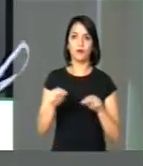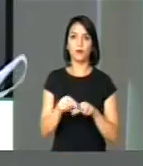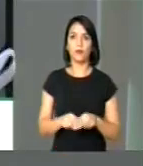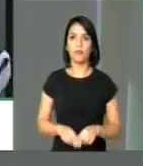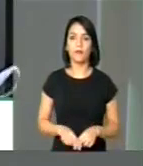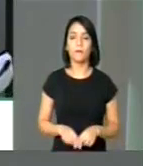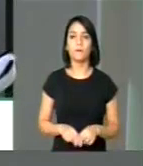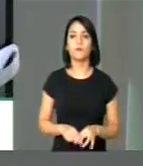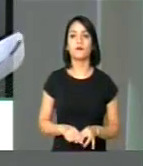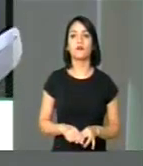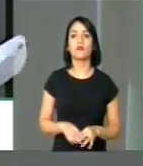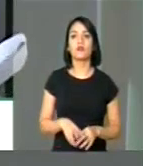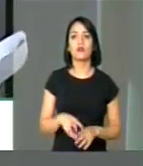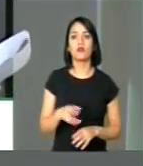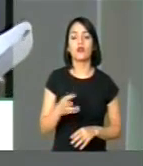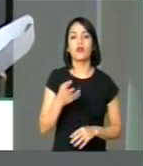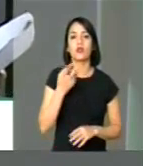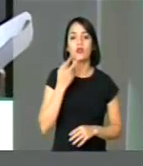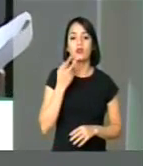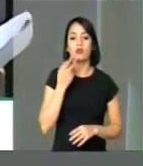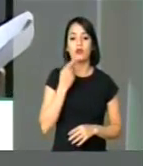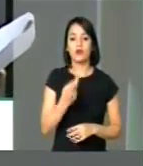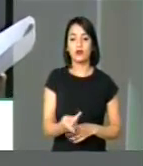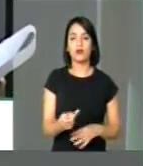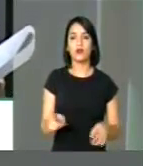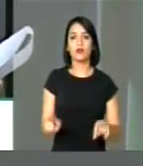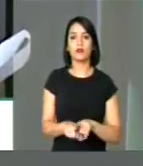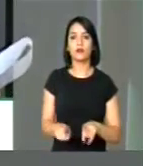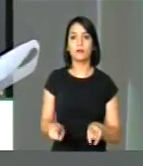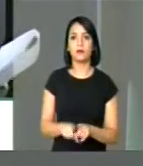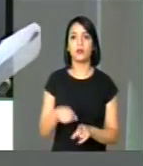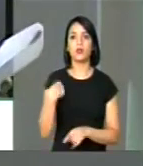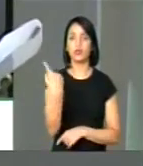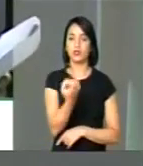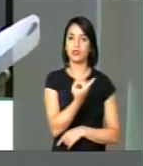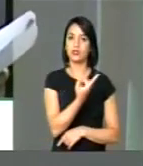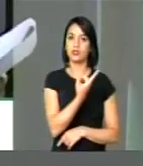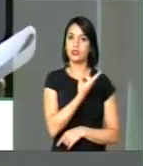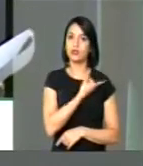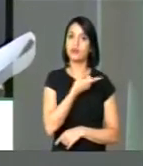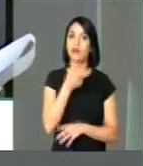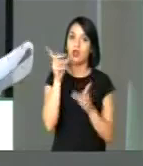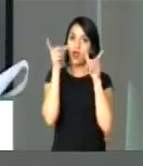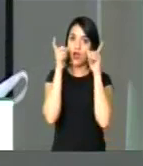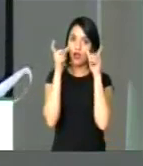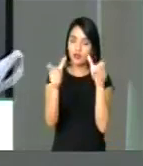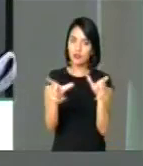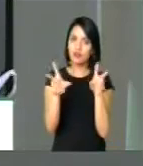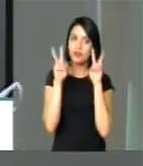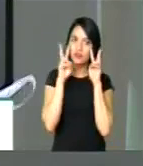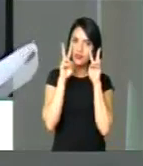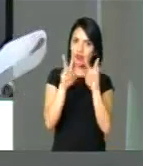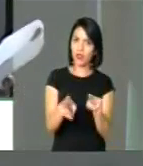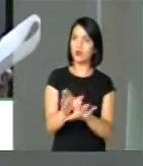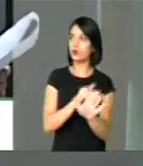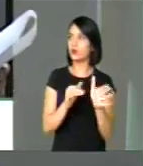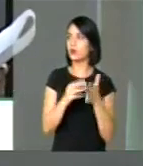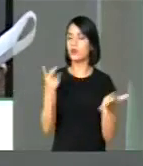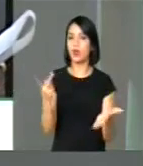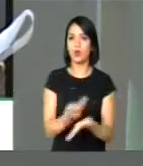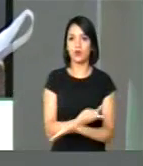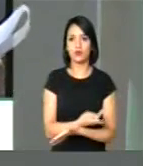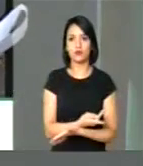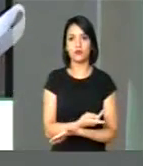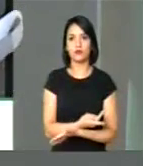aqui dizendo também que nós estamos muito atentos ao que está acontecendo com relação